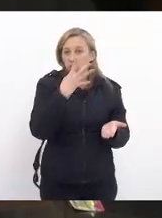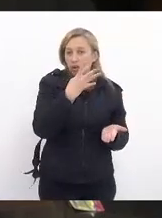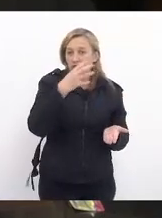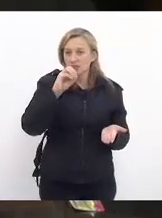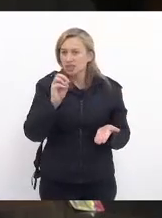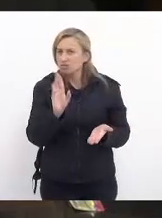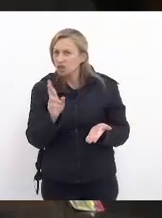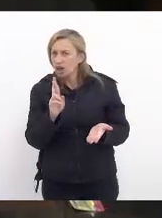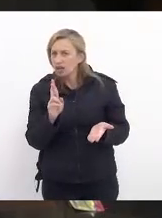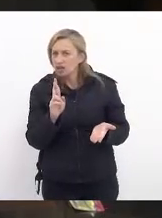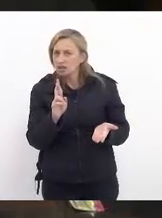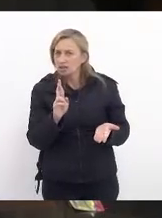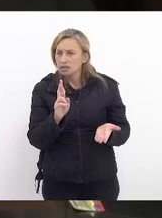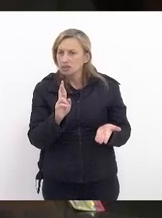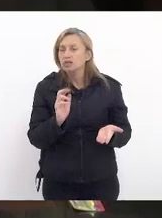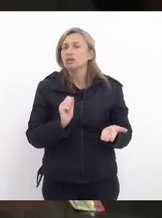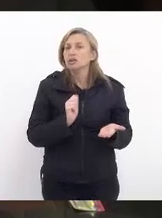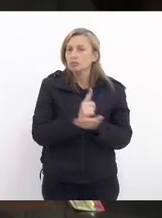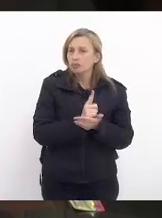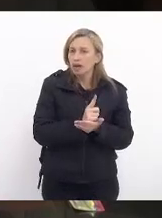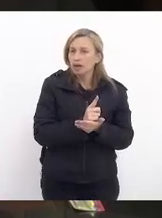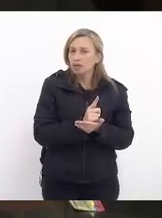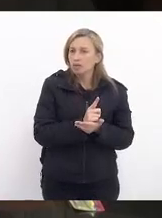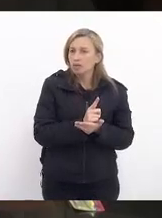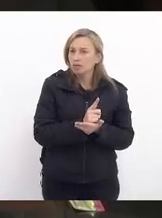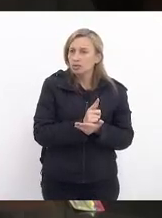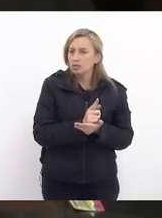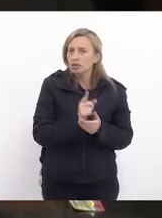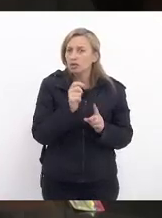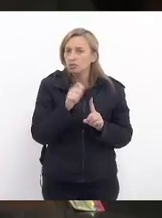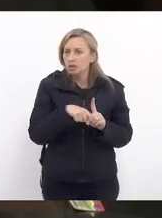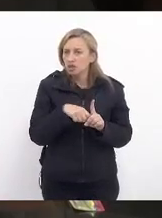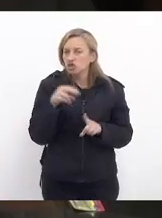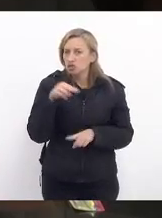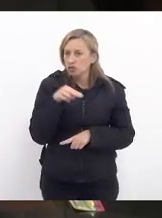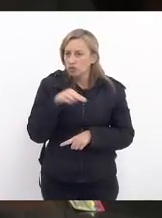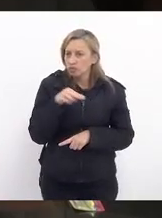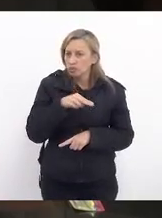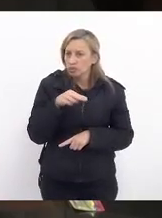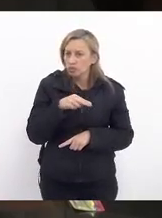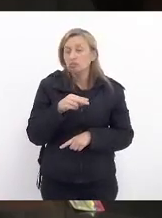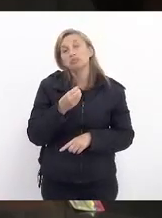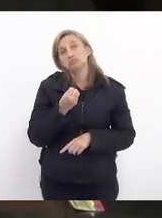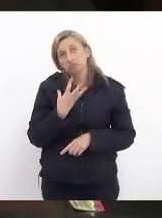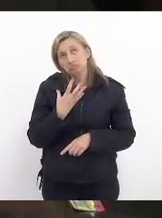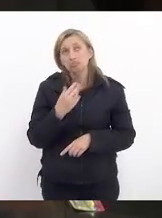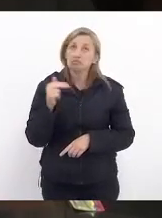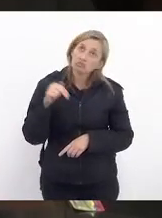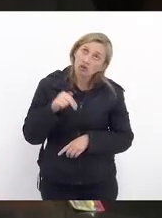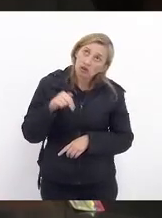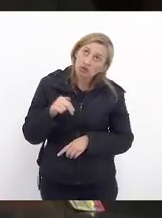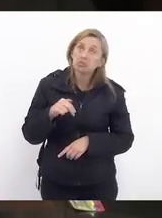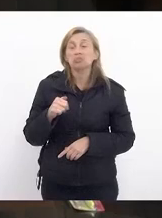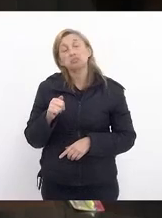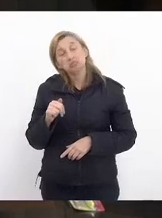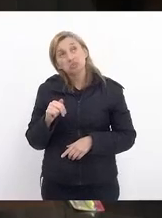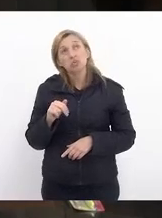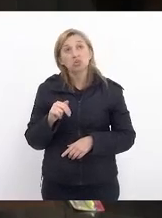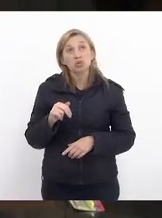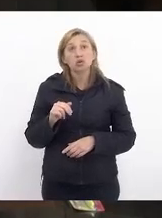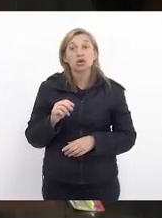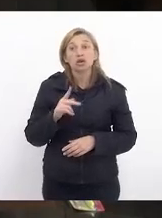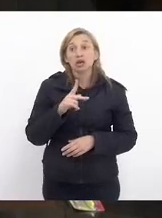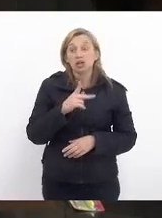400reais que seriam pagos a partir do mês de novembro pois bem Novembro porém